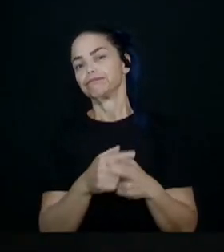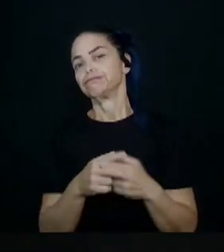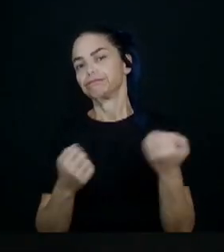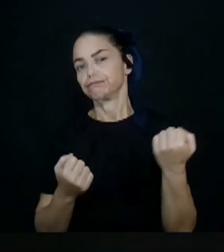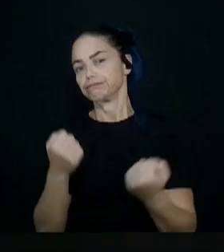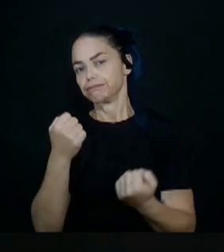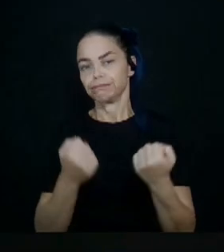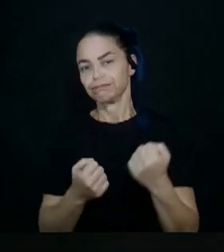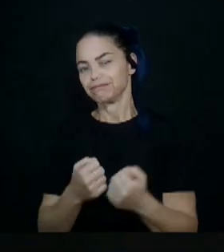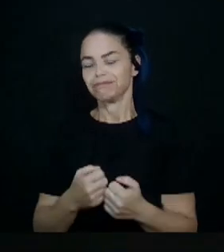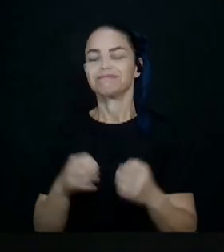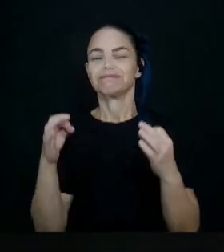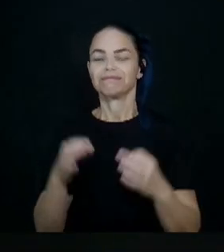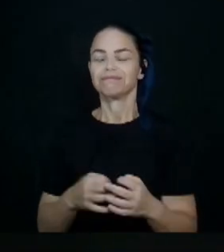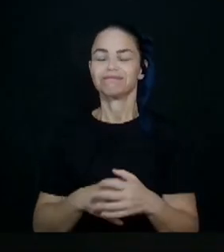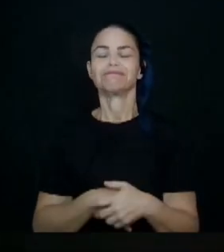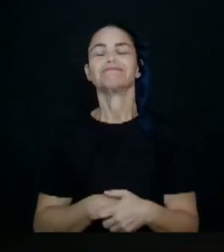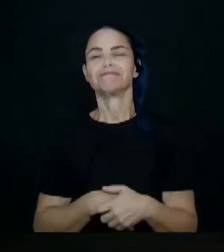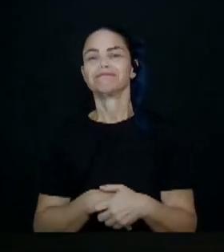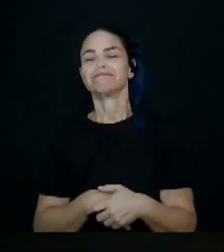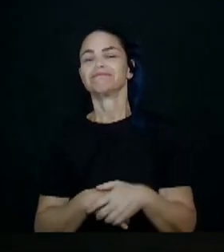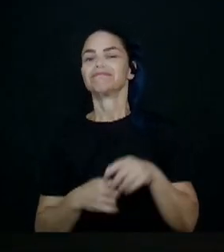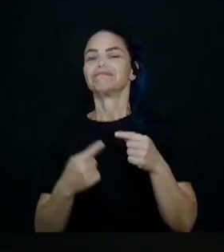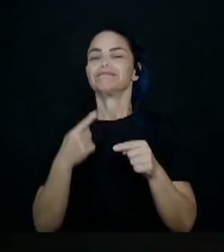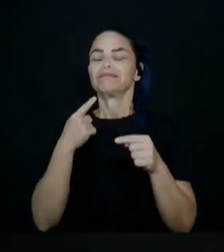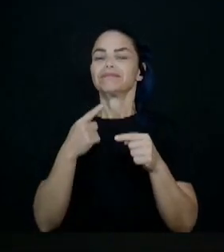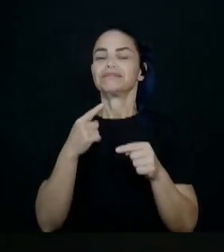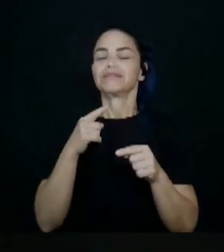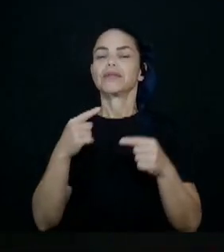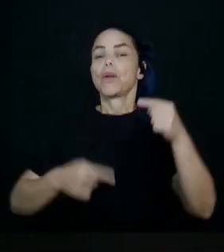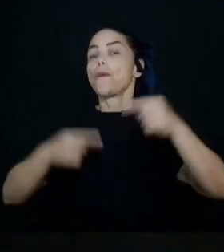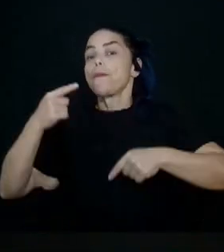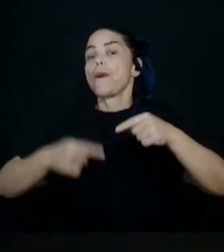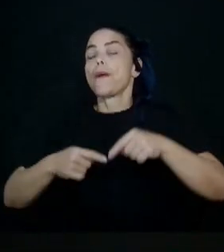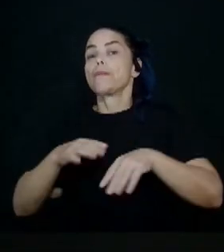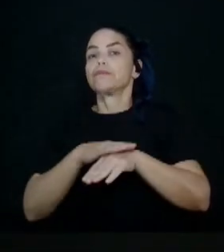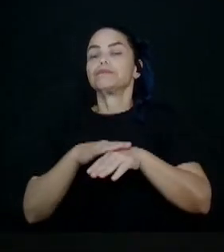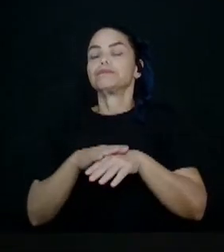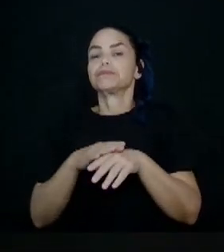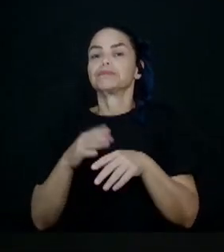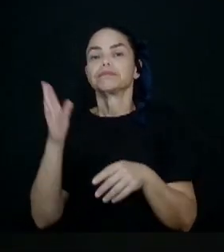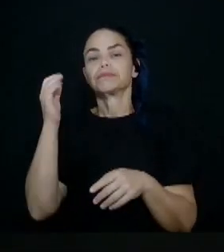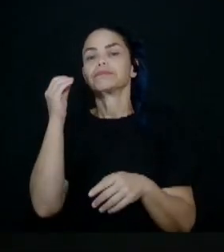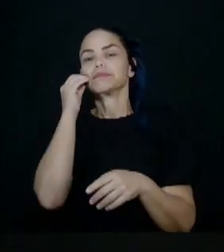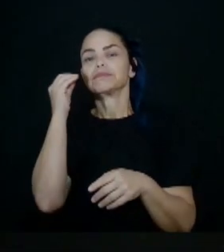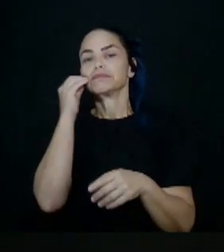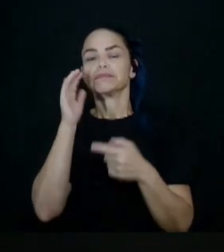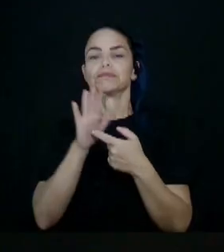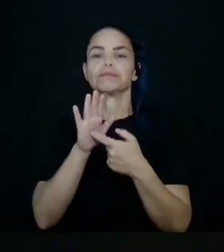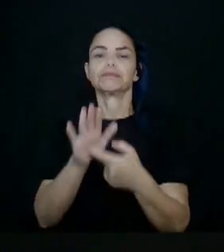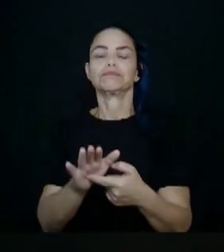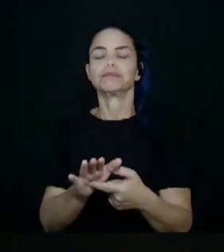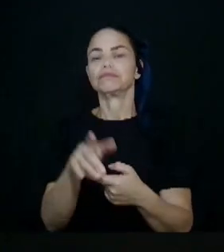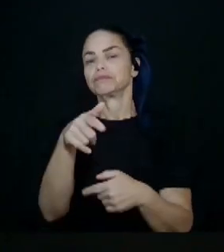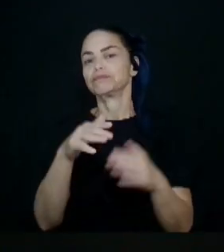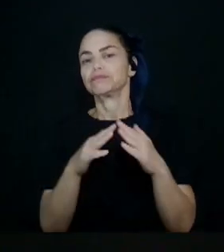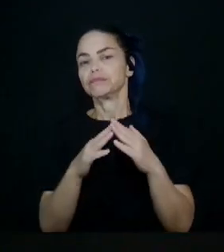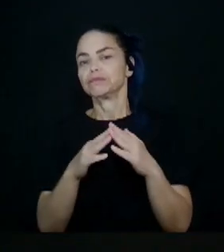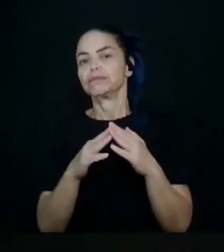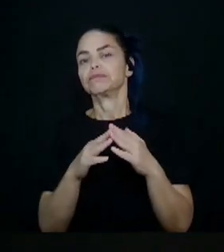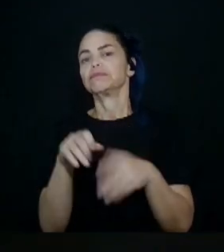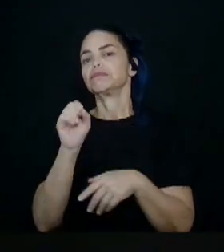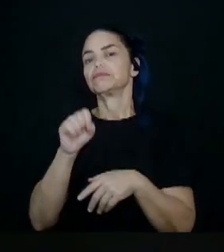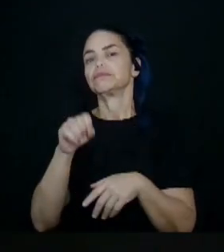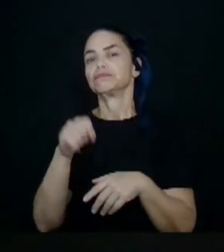tudo certo. A gente está aqui para discutir, para debater e para tentar mostrar para você aí de casa que sim, a